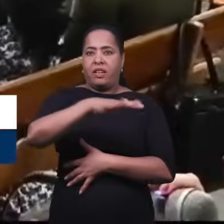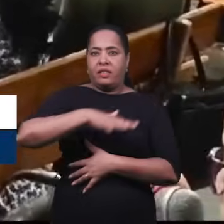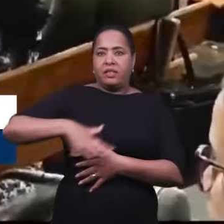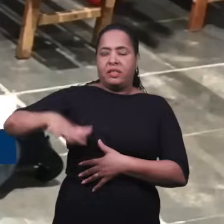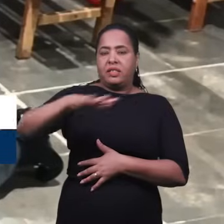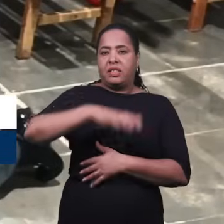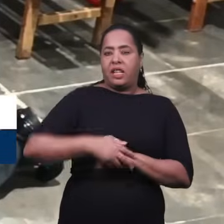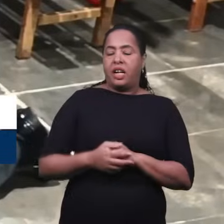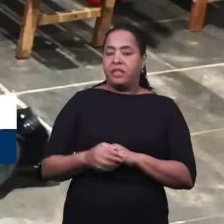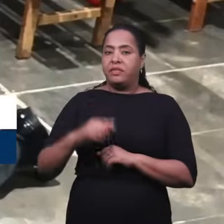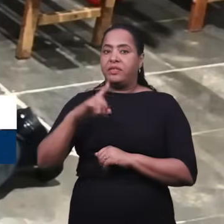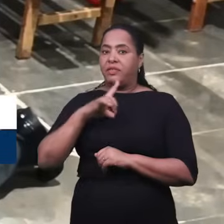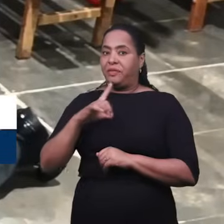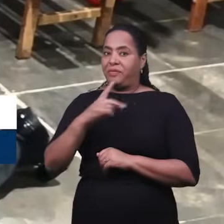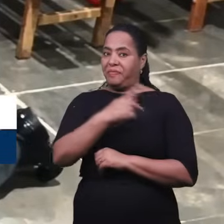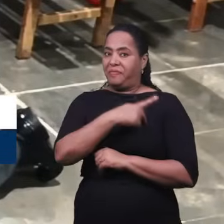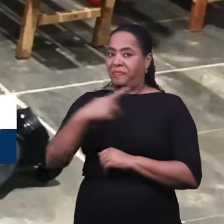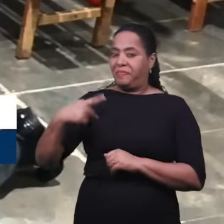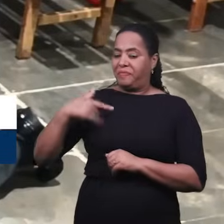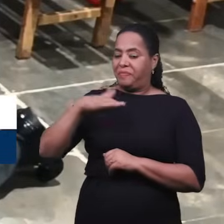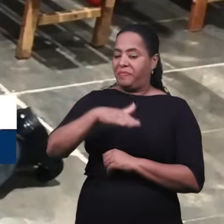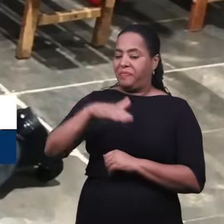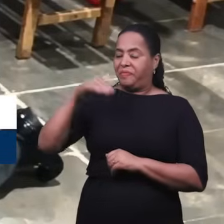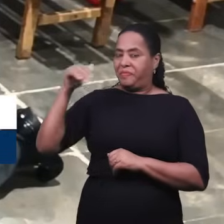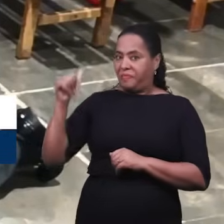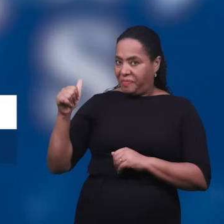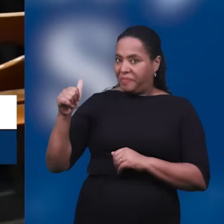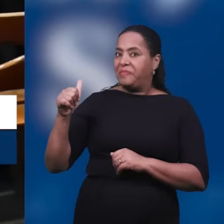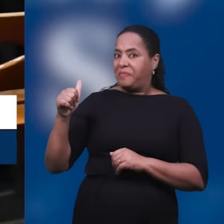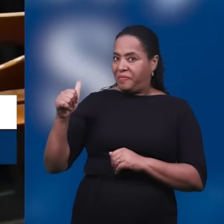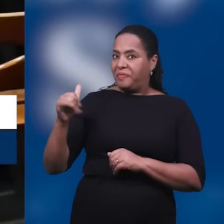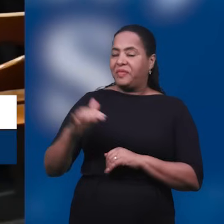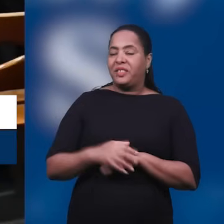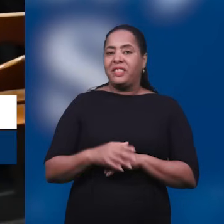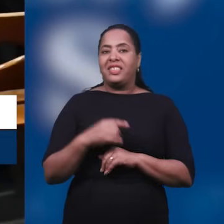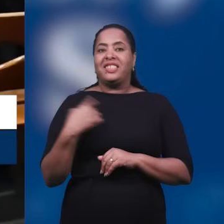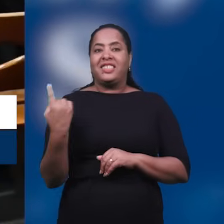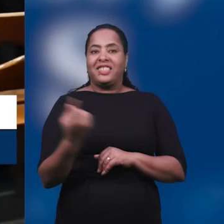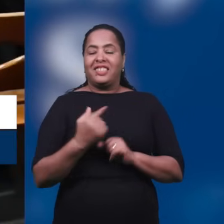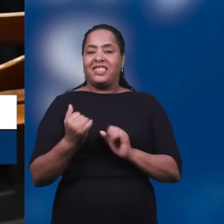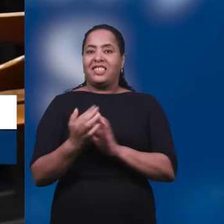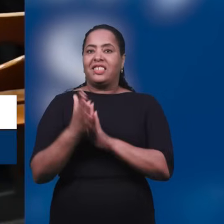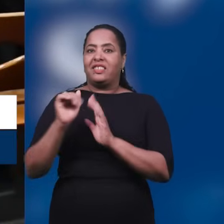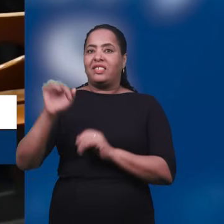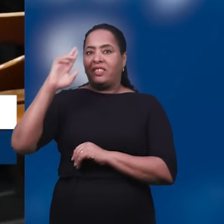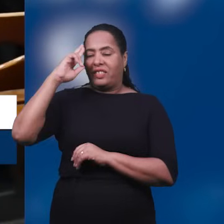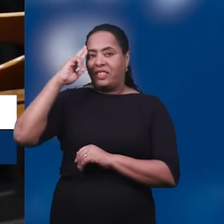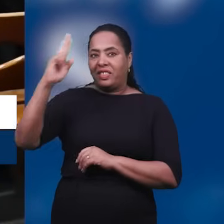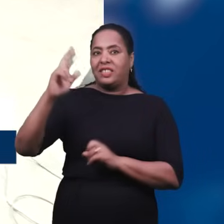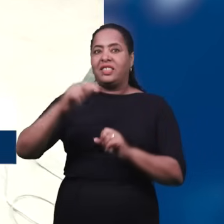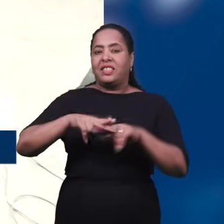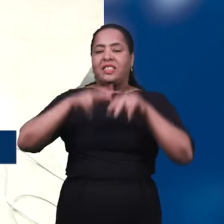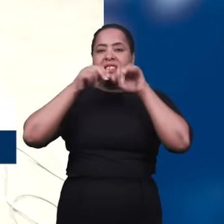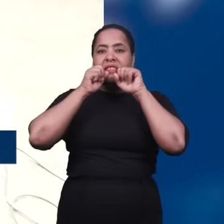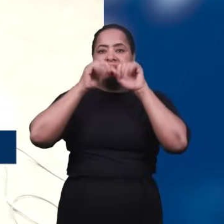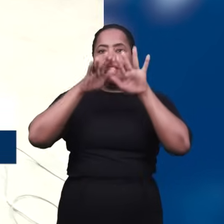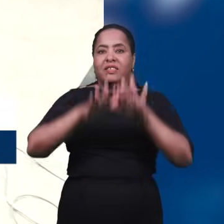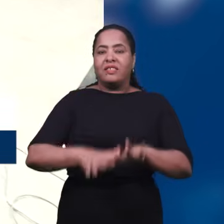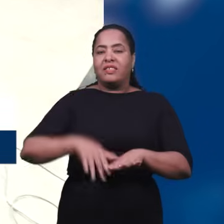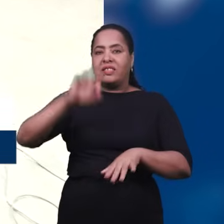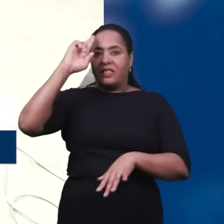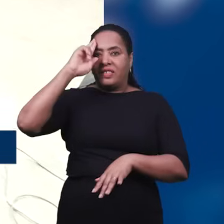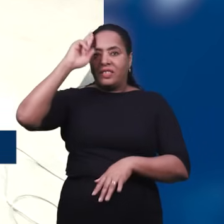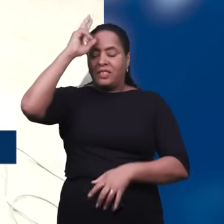área, onde foi ordenado mais um pastor ao Ministério da Palavra. Nós louvamos ao nome do Senhor pela grande